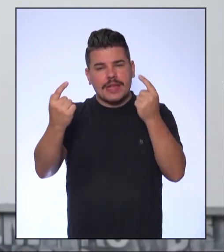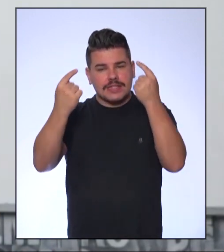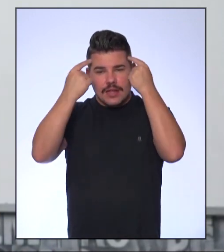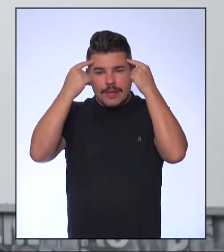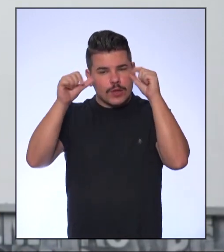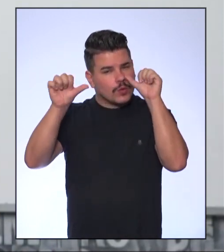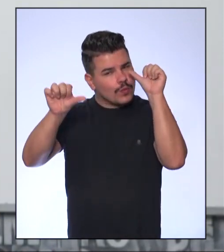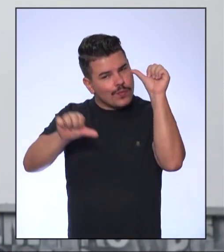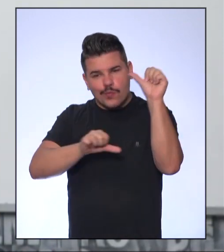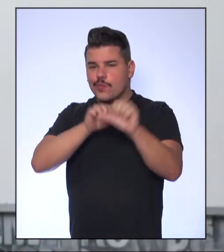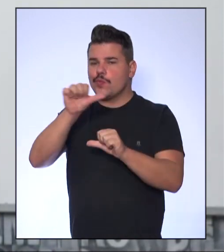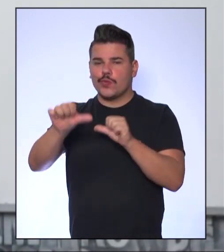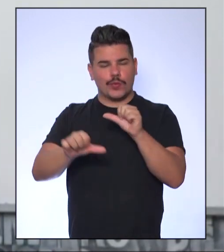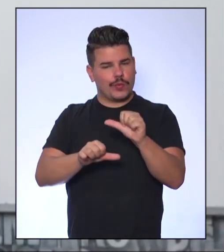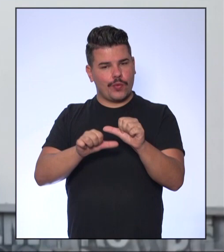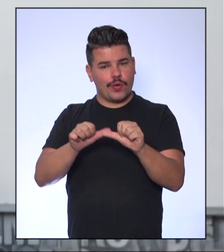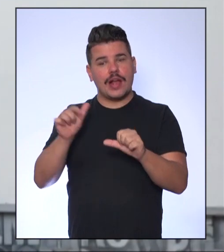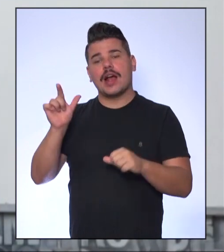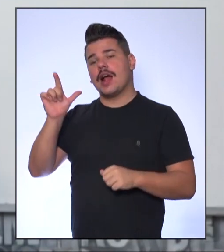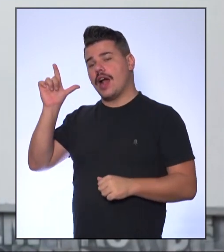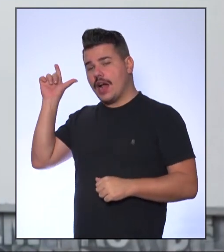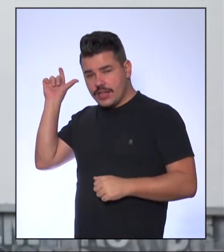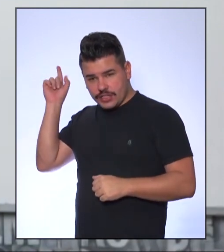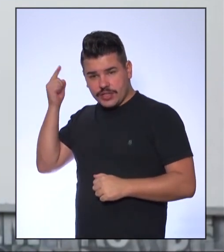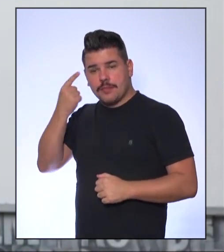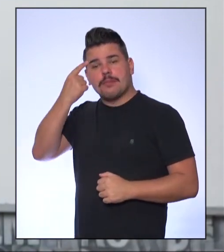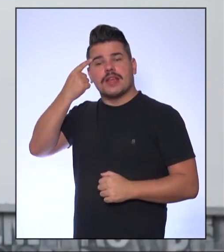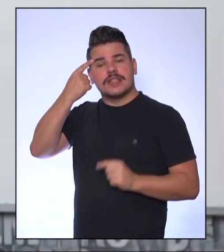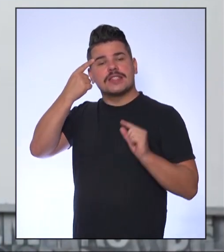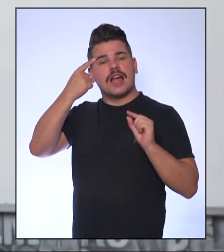Lembra? O pensamento anterior era